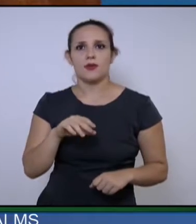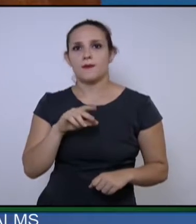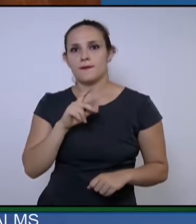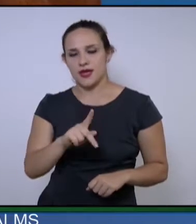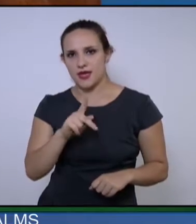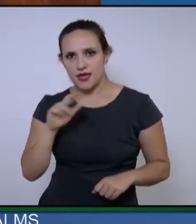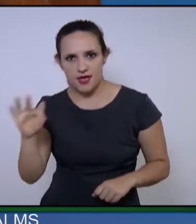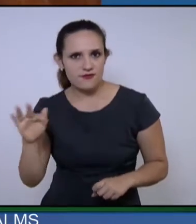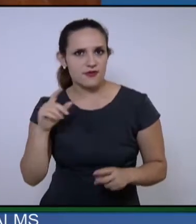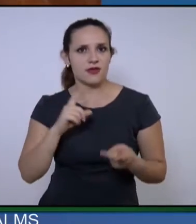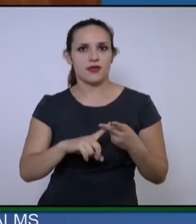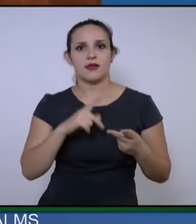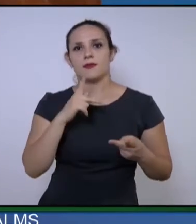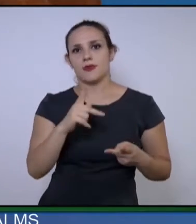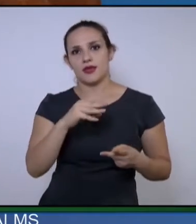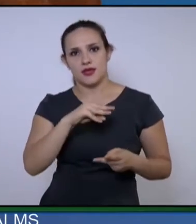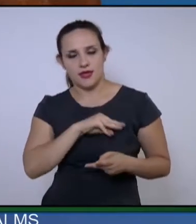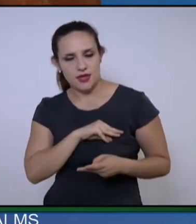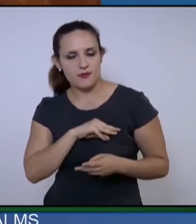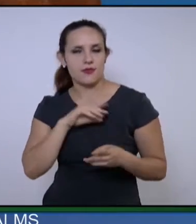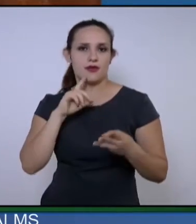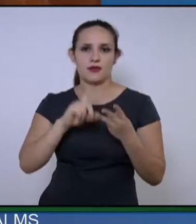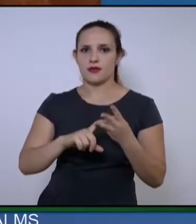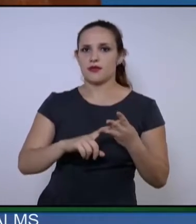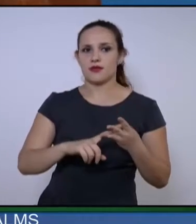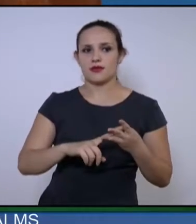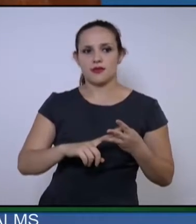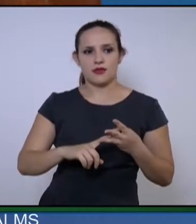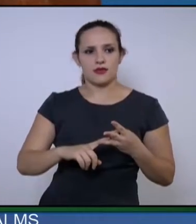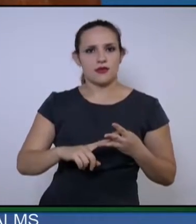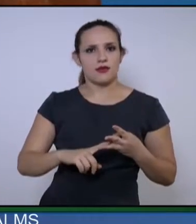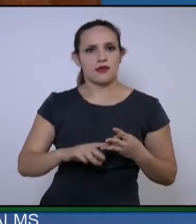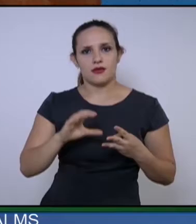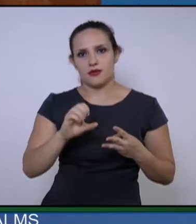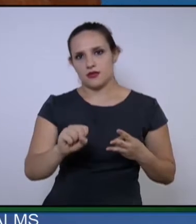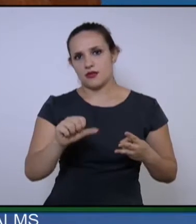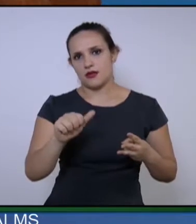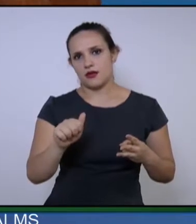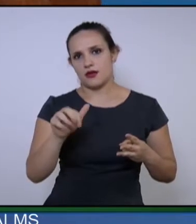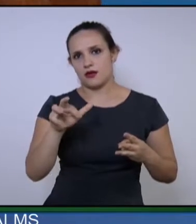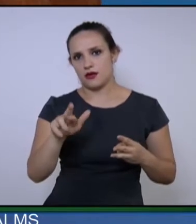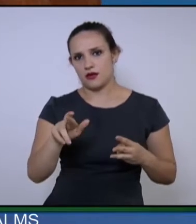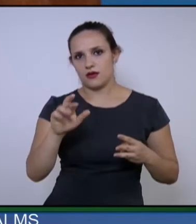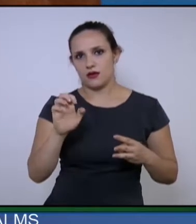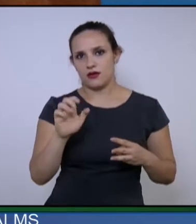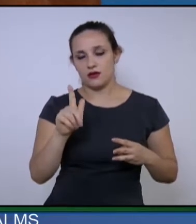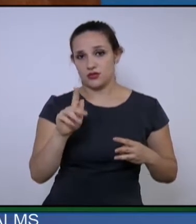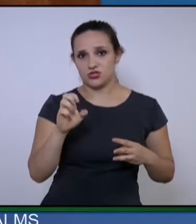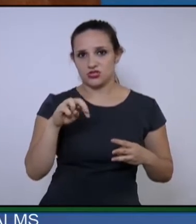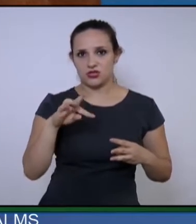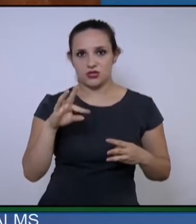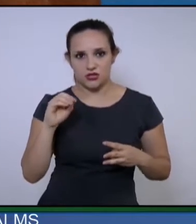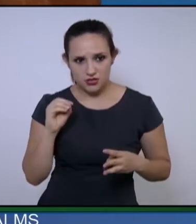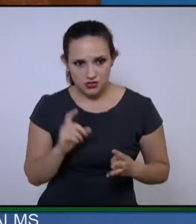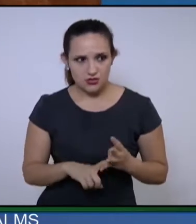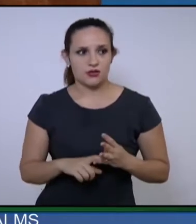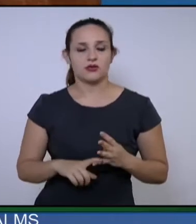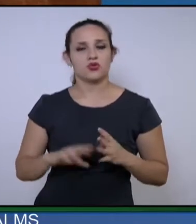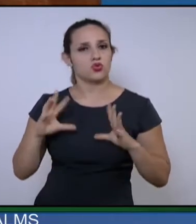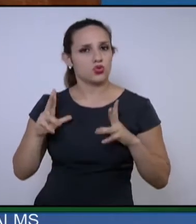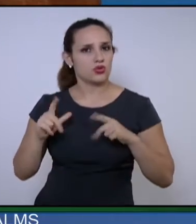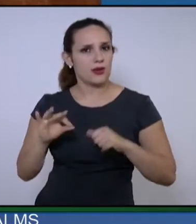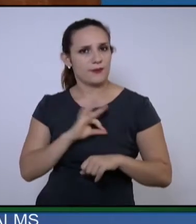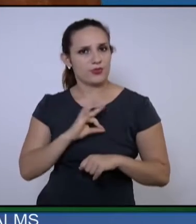Polícia Civil, o aumento de contingente dos agentes penitenciários, daqueles que cumprem as medidas socioeducativas e da